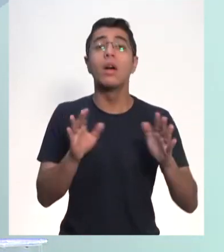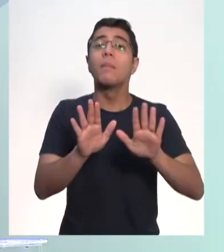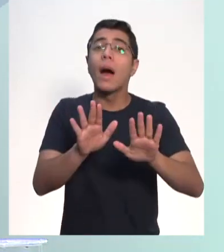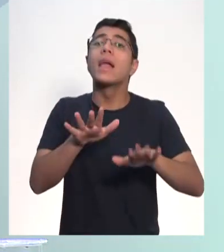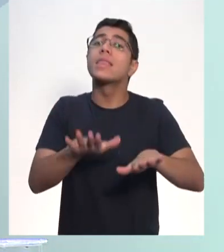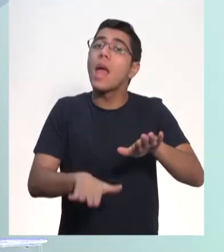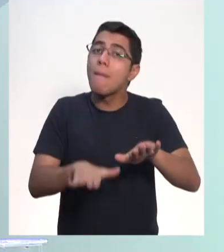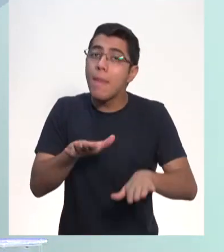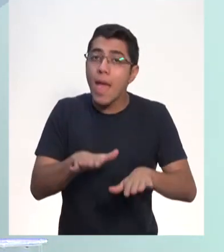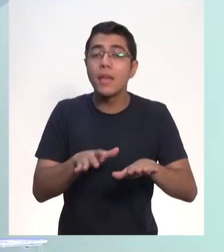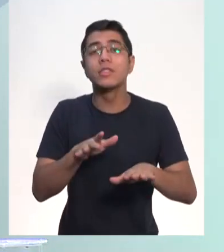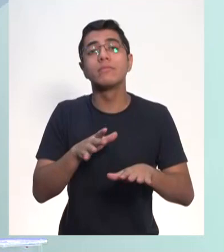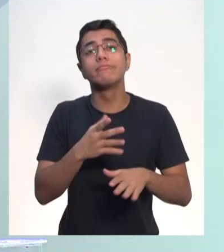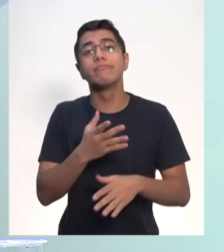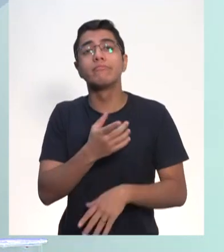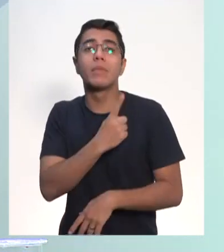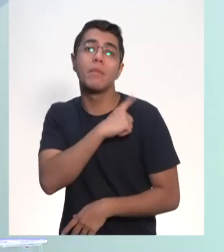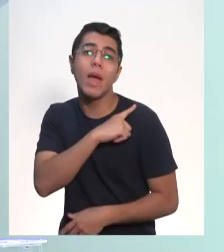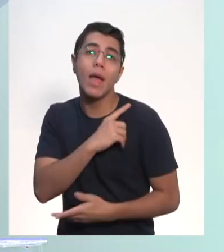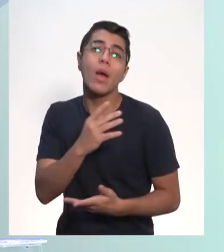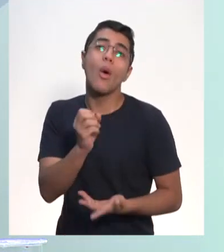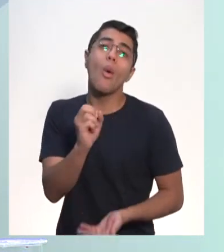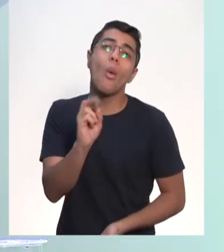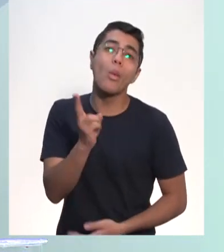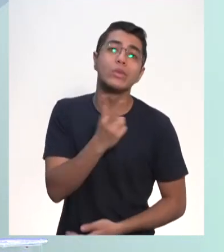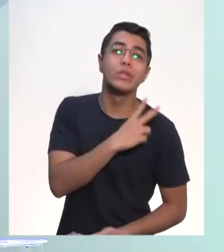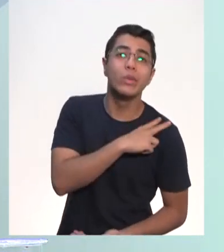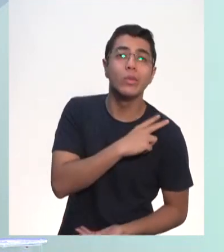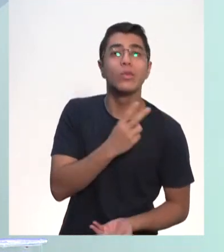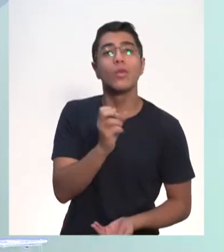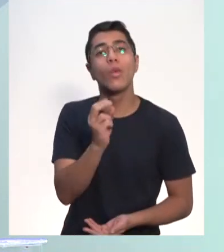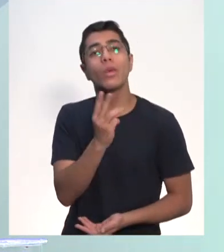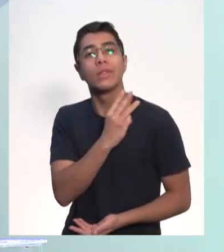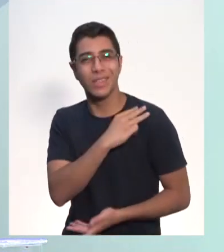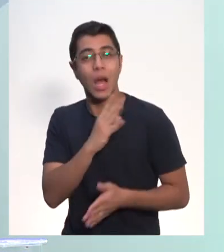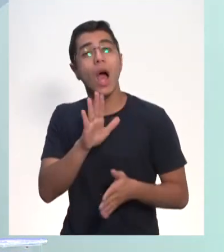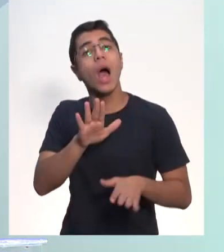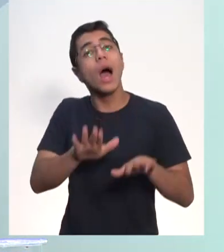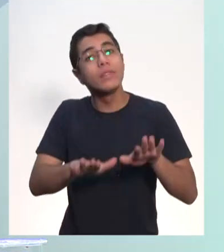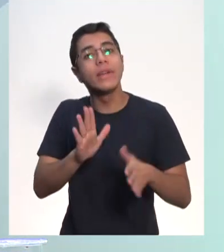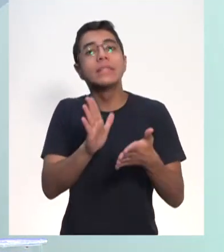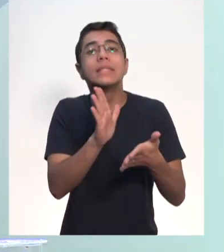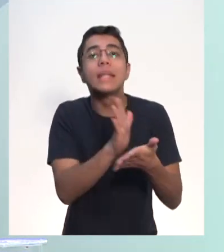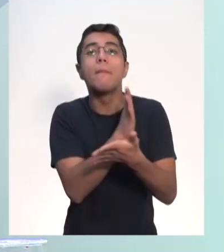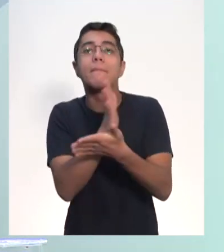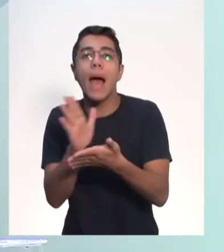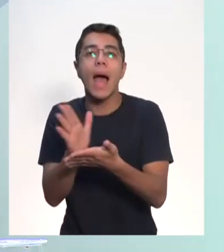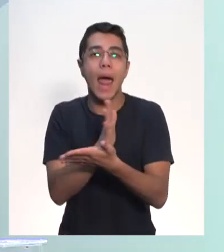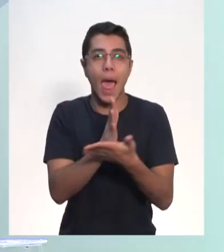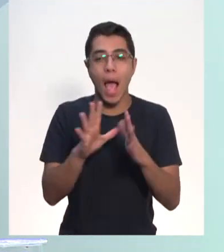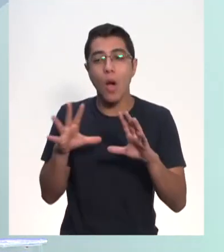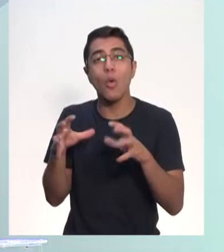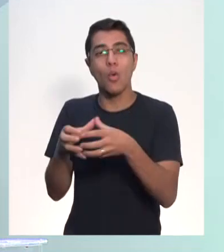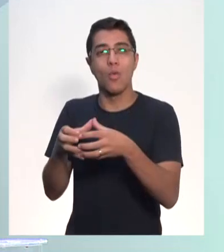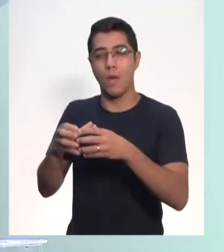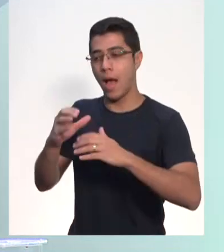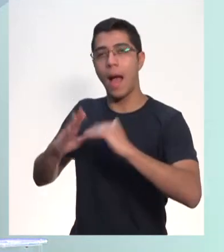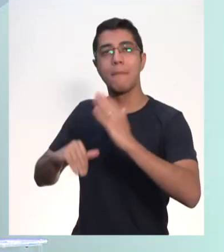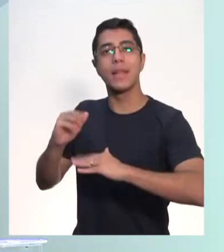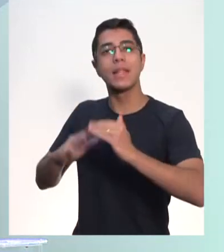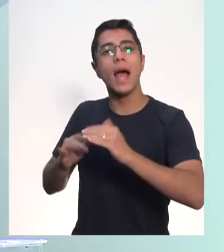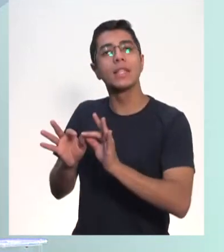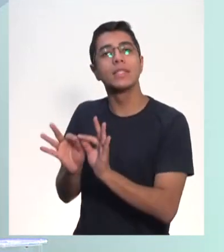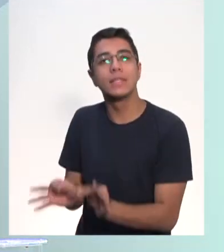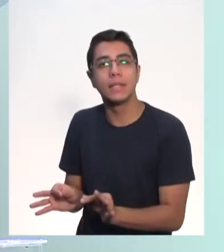ver que tem habilidades essenciais, que, na verdade, é um agrupamento de habilidades mais simples. Okay?